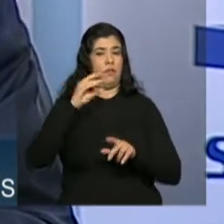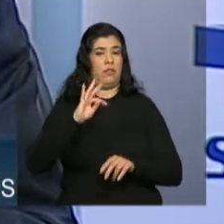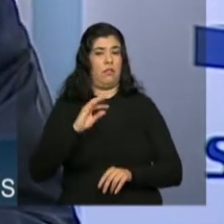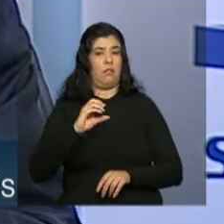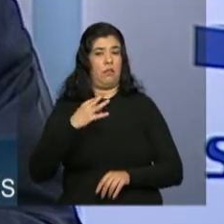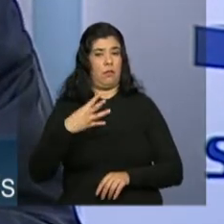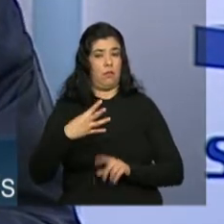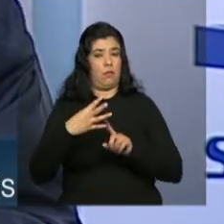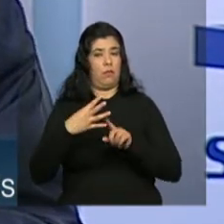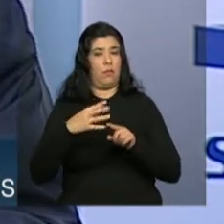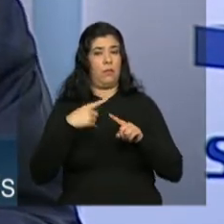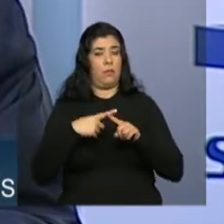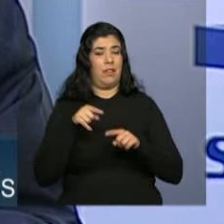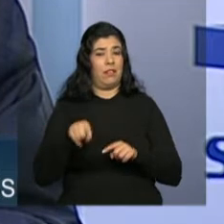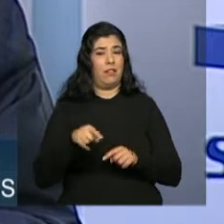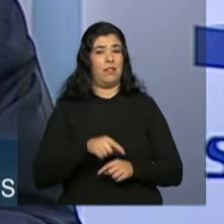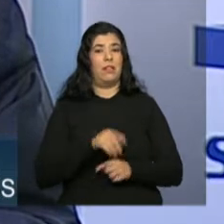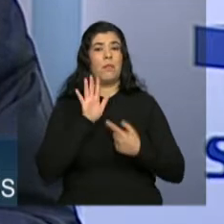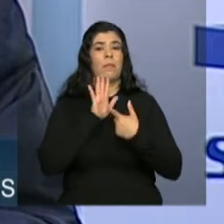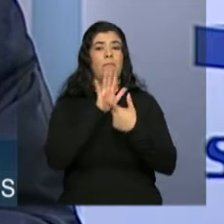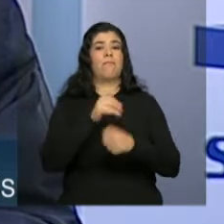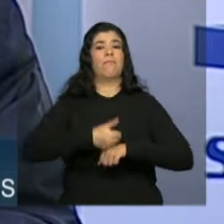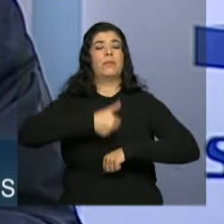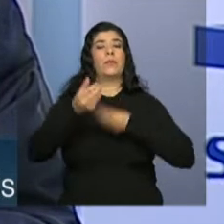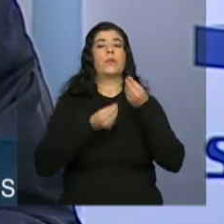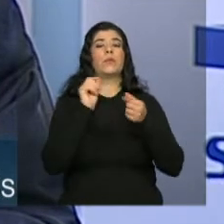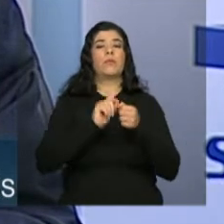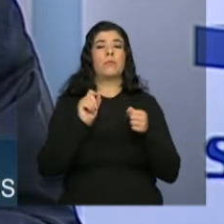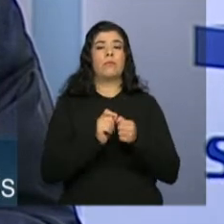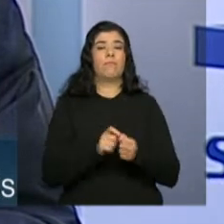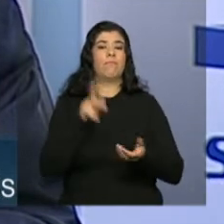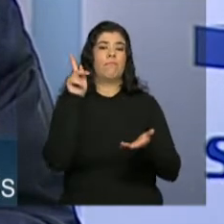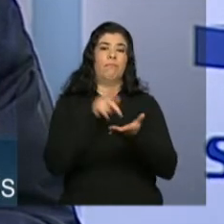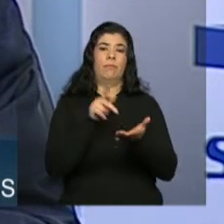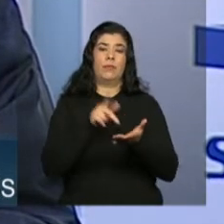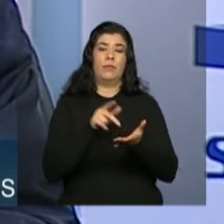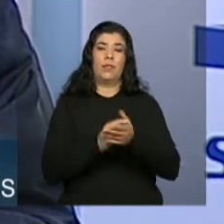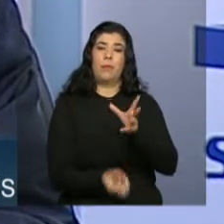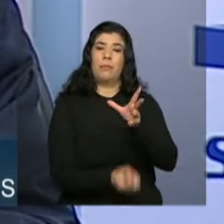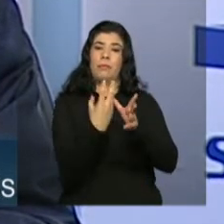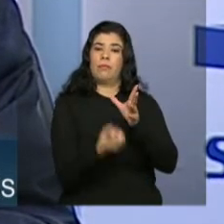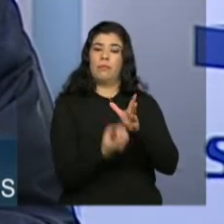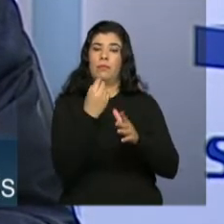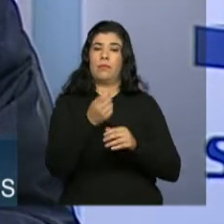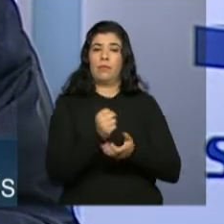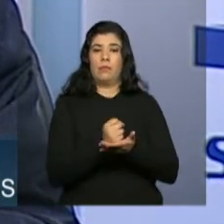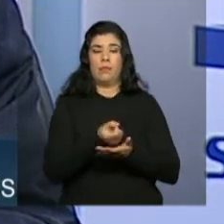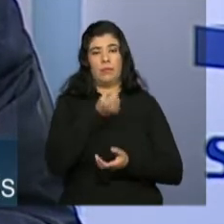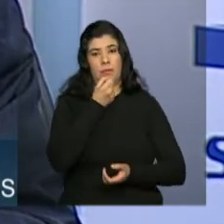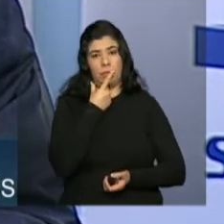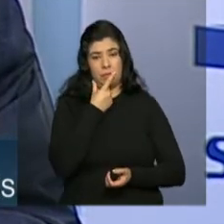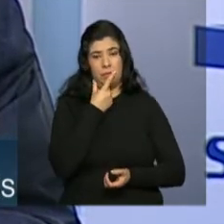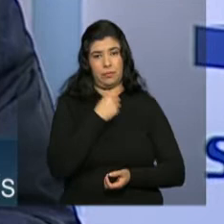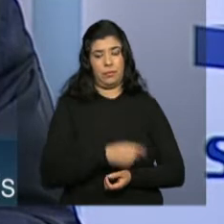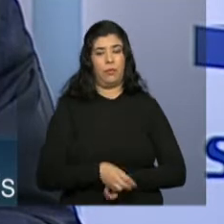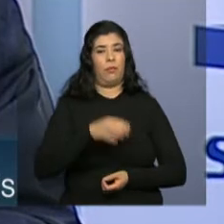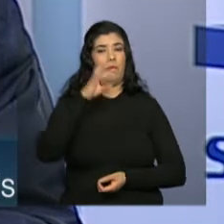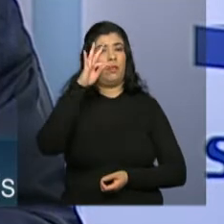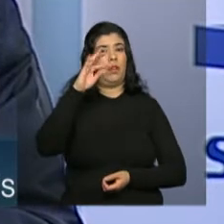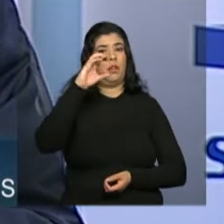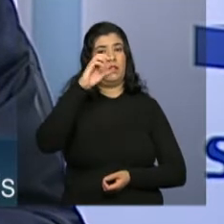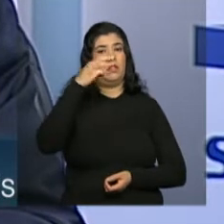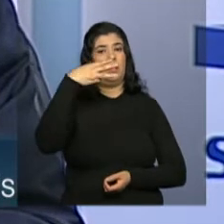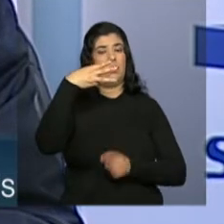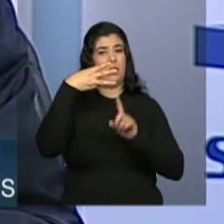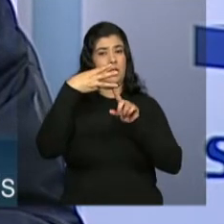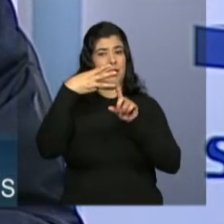o que ela reflete melhor o que é a realidade hoje do mercado de produção de medicamentos por exemplo na TV três todas as